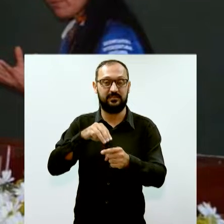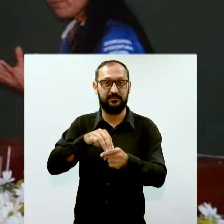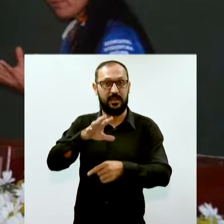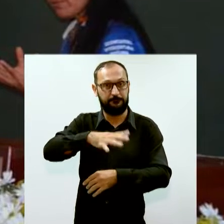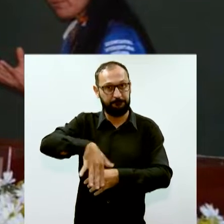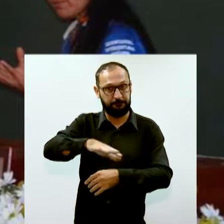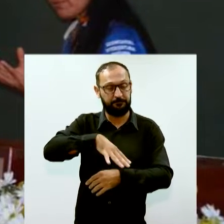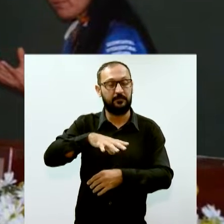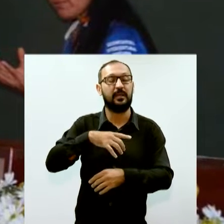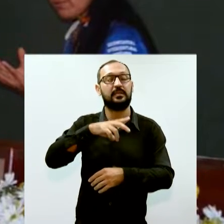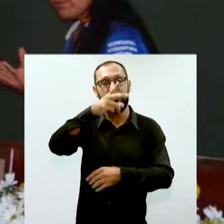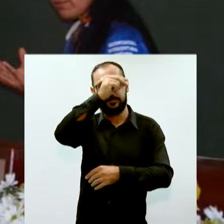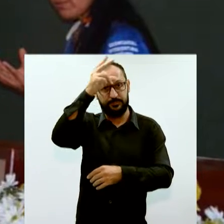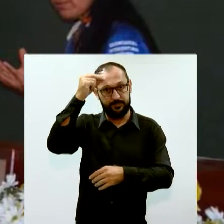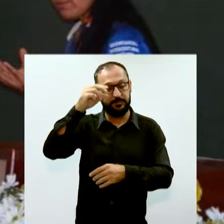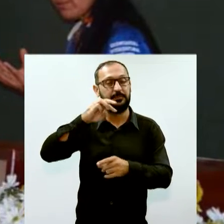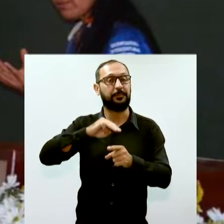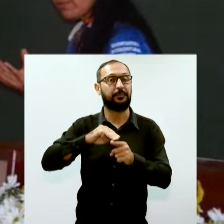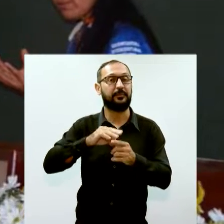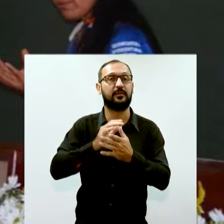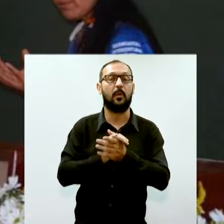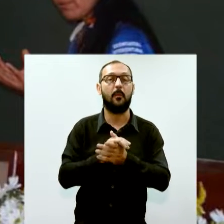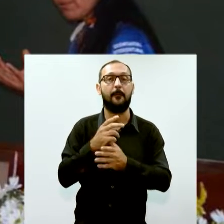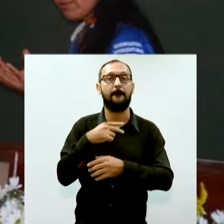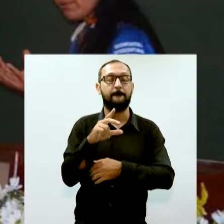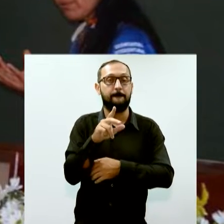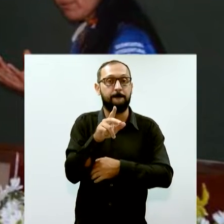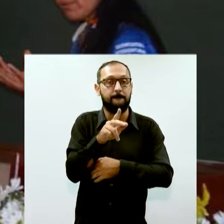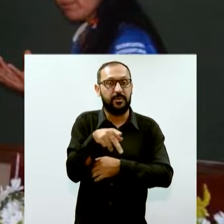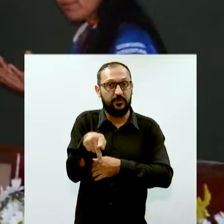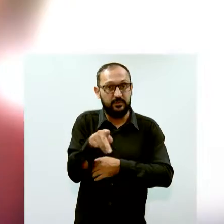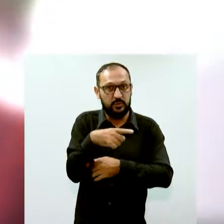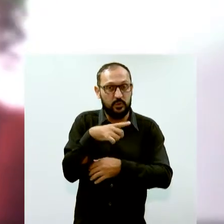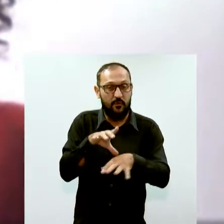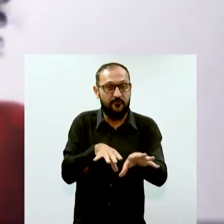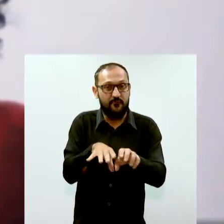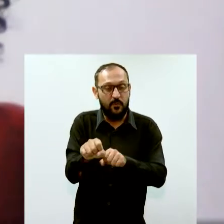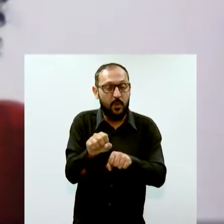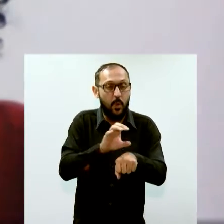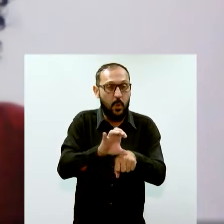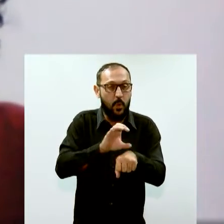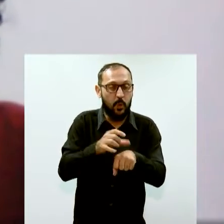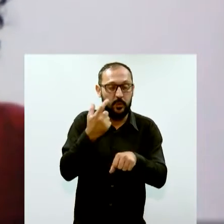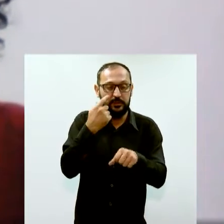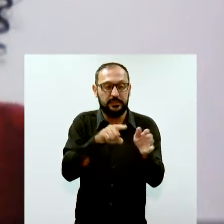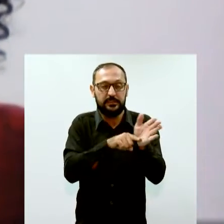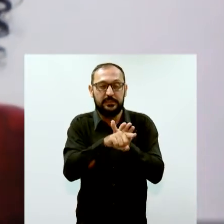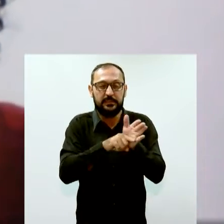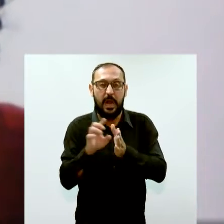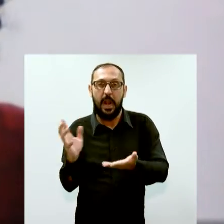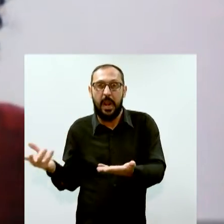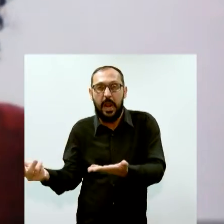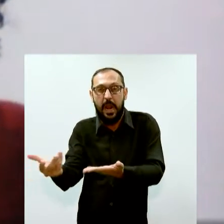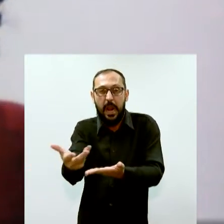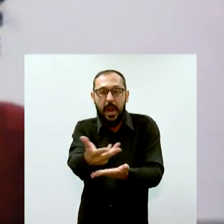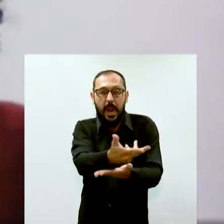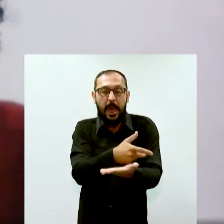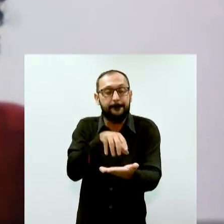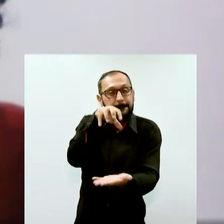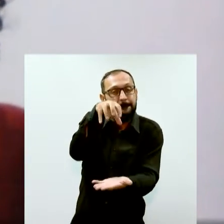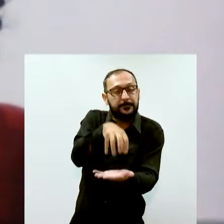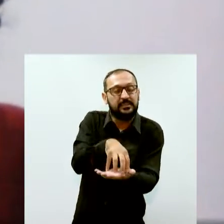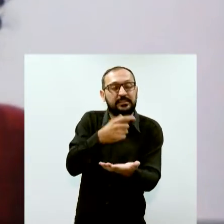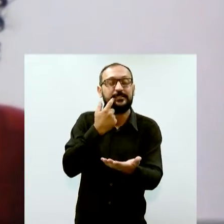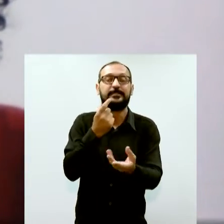Miranda. Então, os professores formados nesse curso, eles pesquisaram a cultura da sua aldeia e